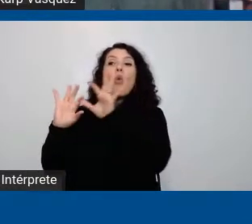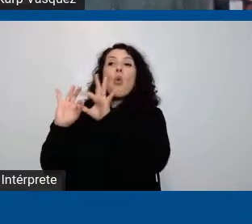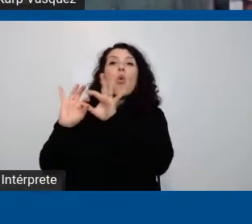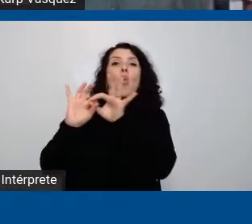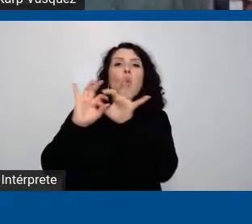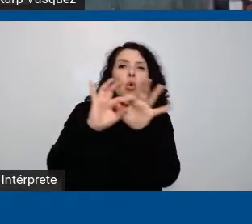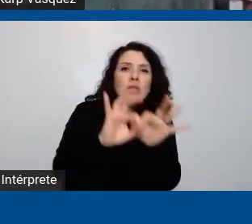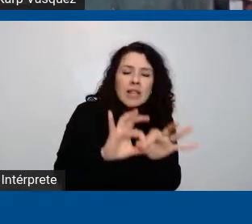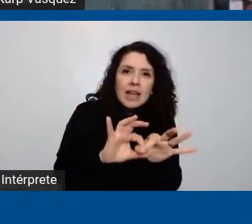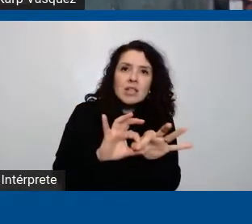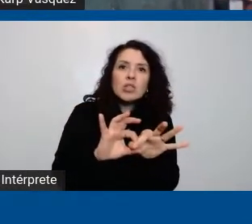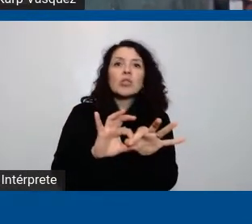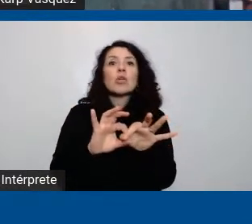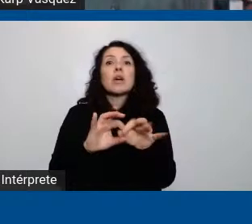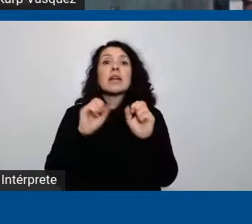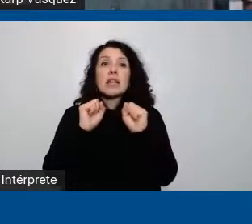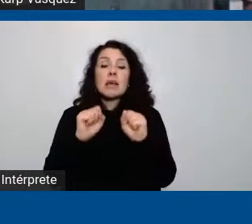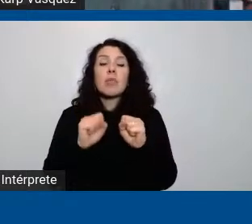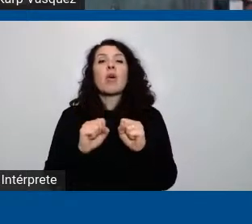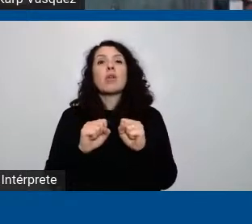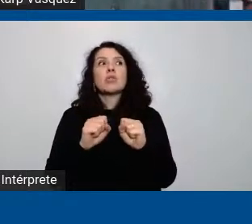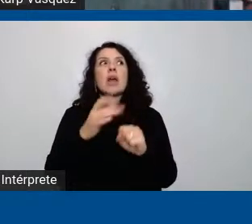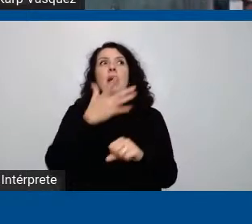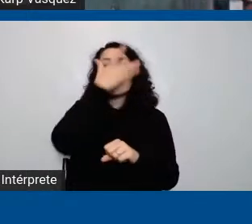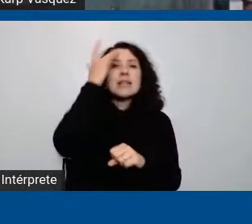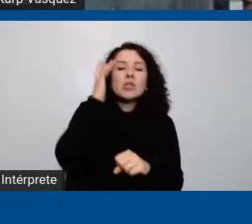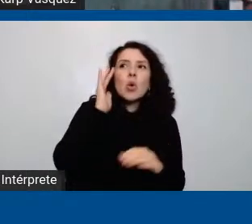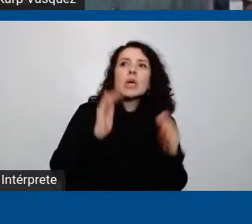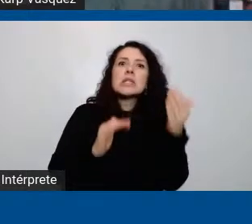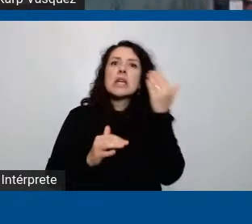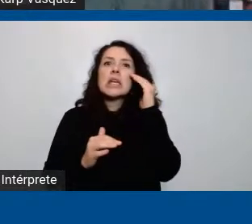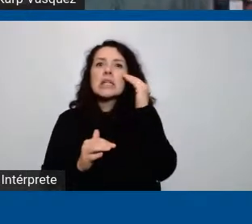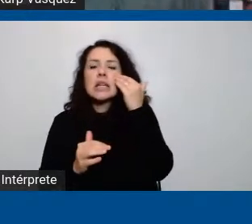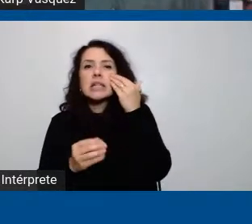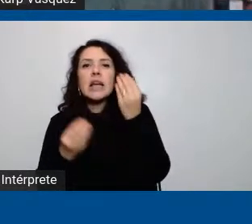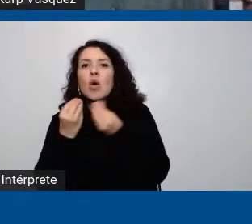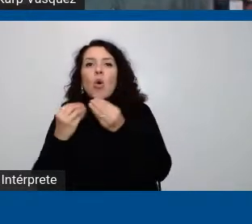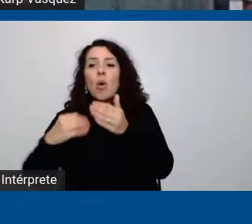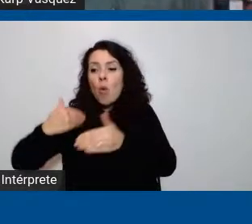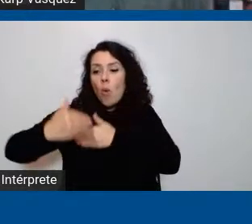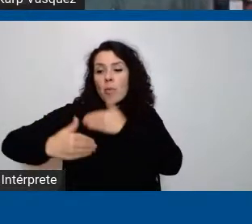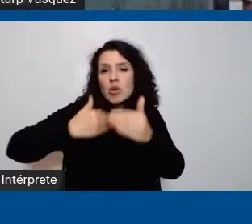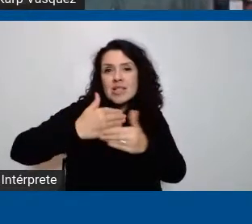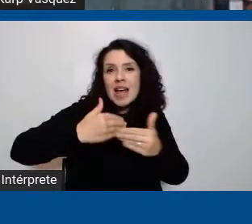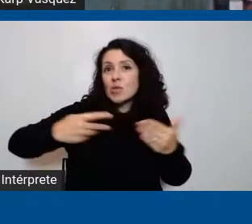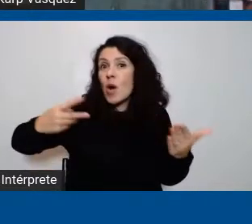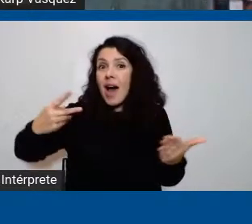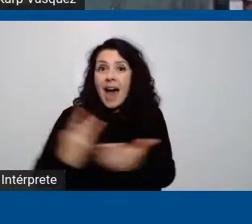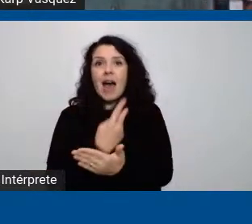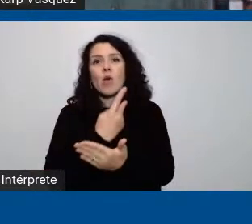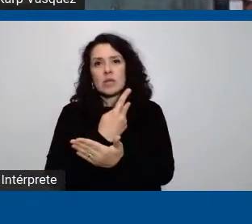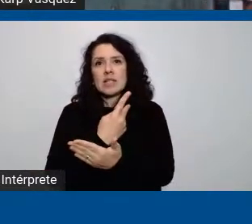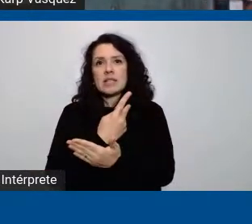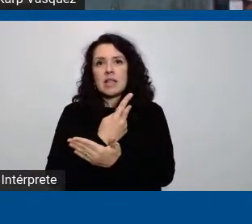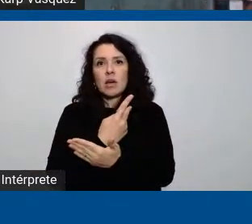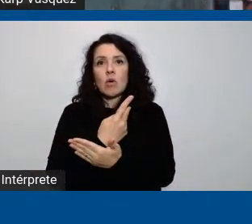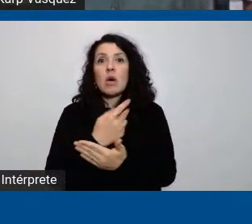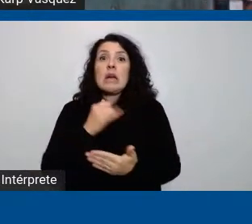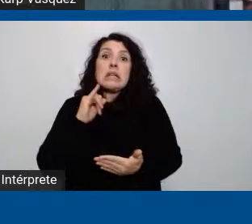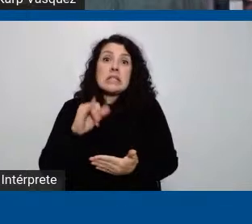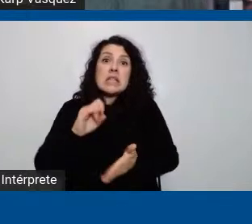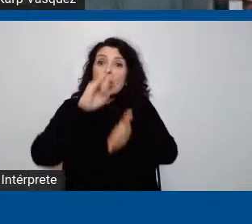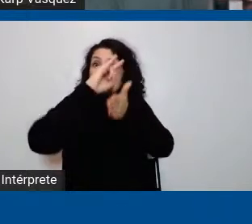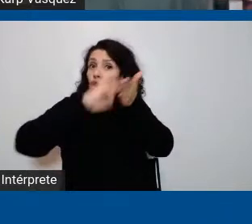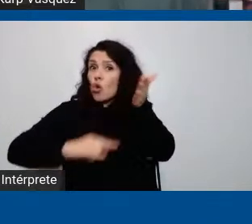que permite com que a gente compreenda, né, exatamente como que esses processos se deram, ele existe numa documentação que